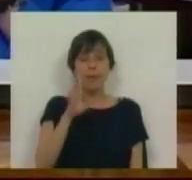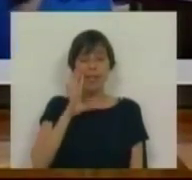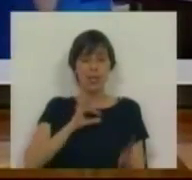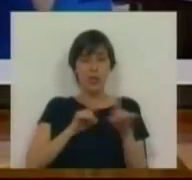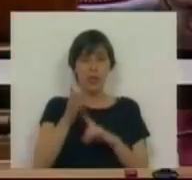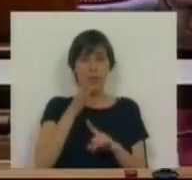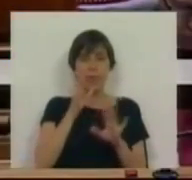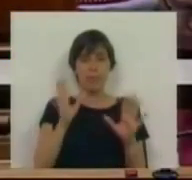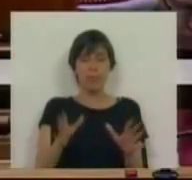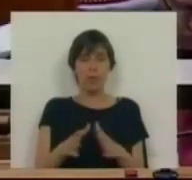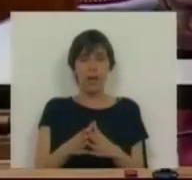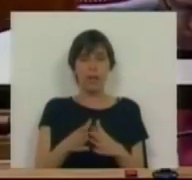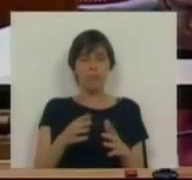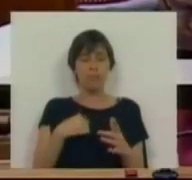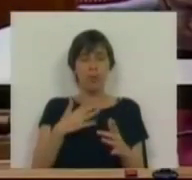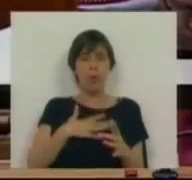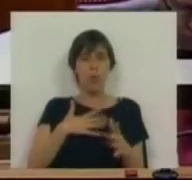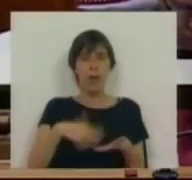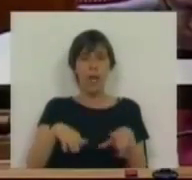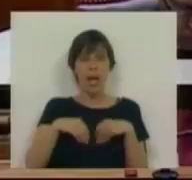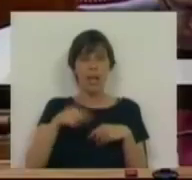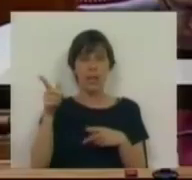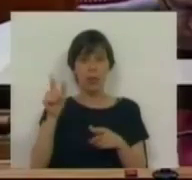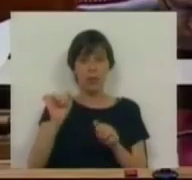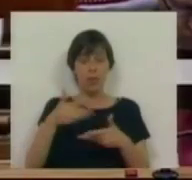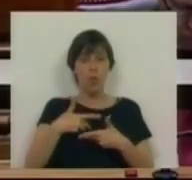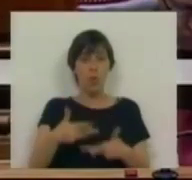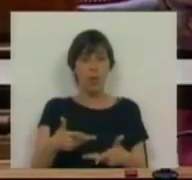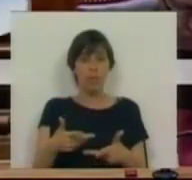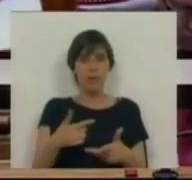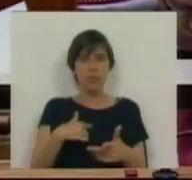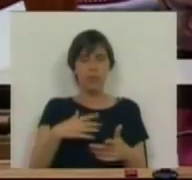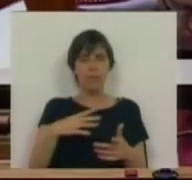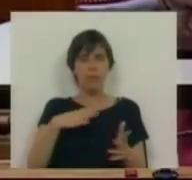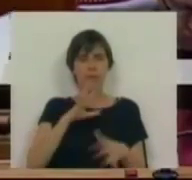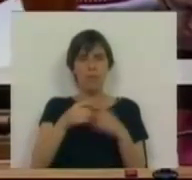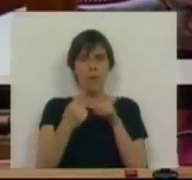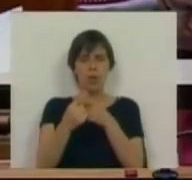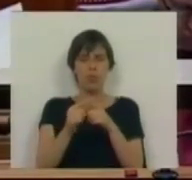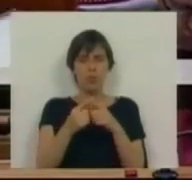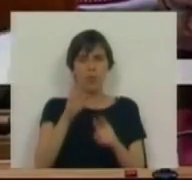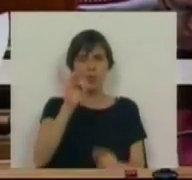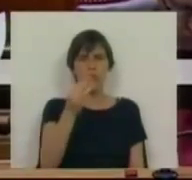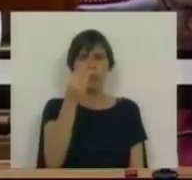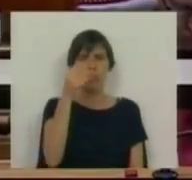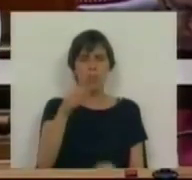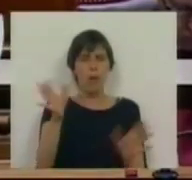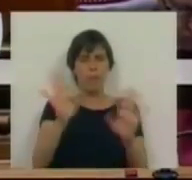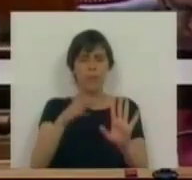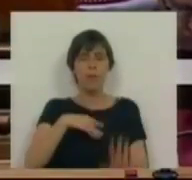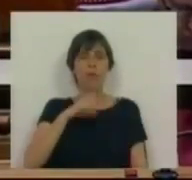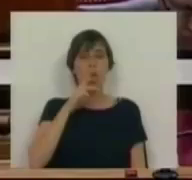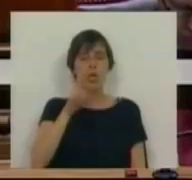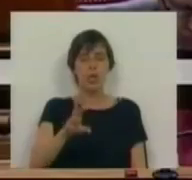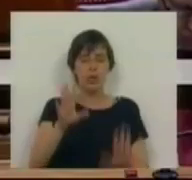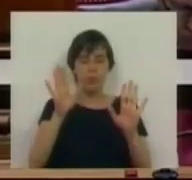Deputada, porque não tenciono aceitar o seu convite para nos embranharmos aqui numa discussão de swaps. Vou